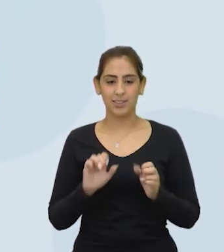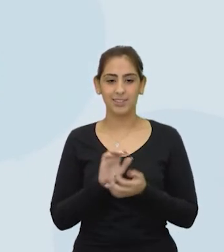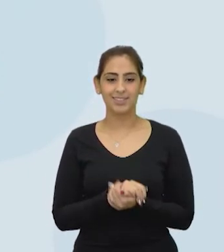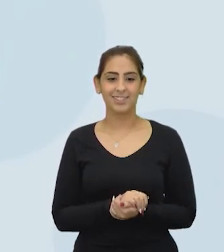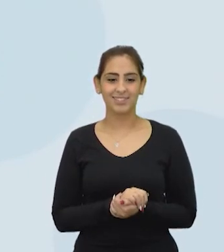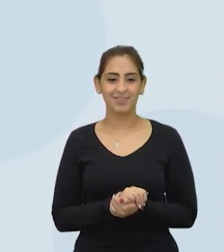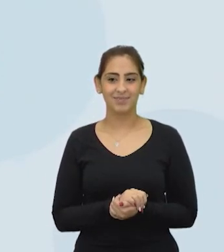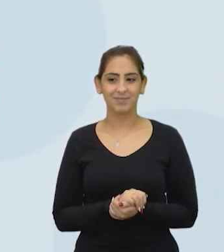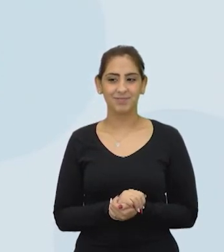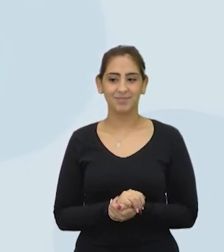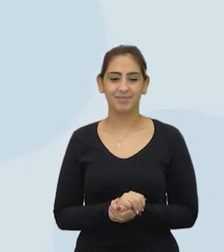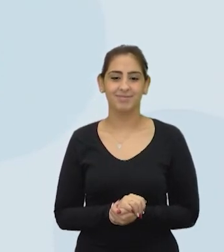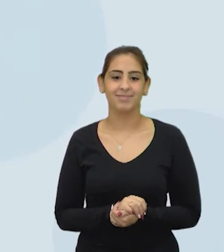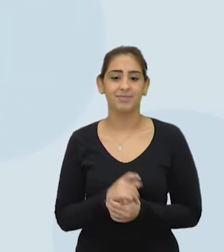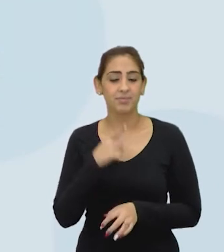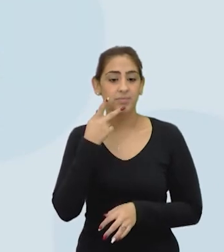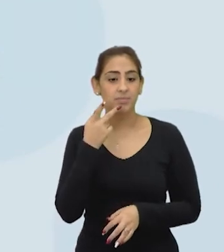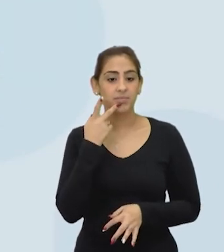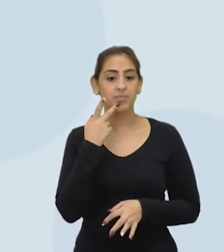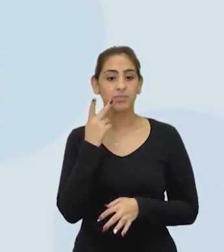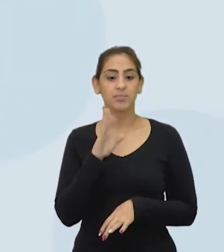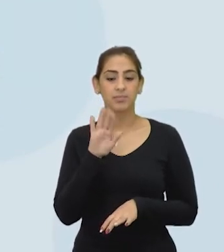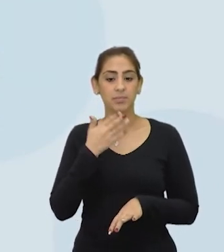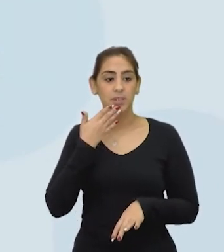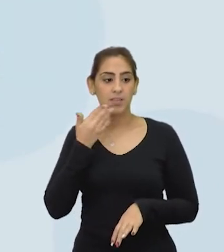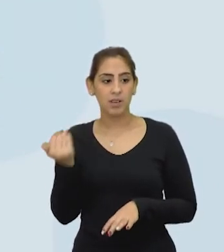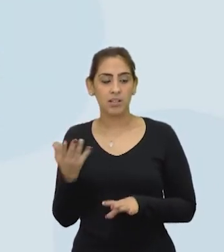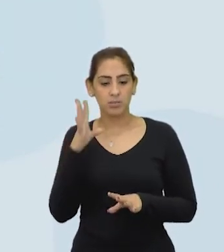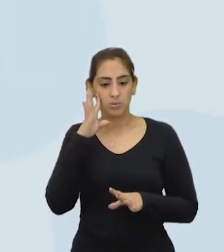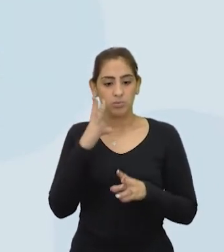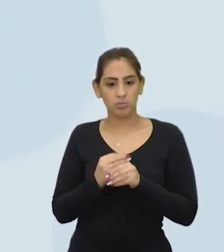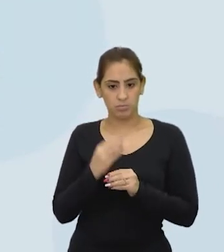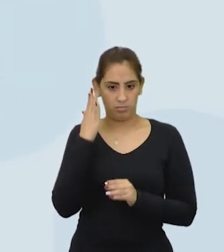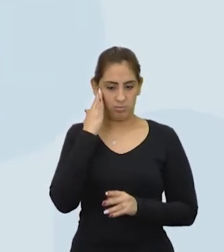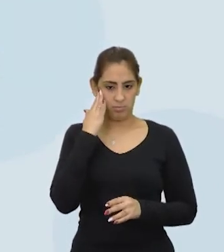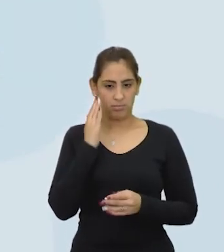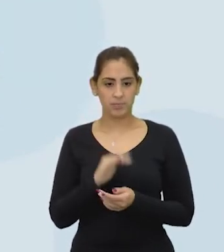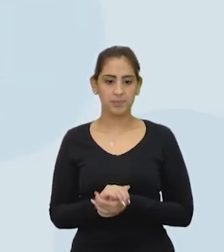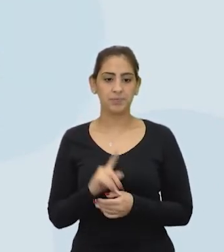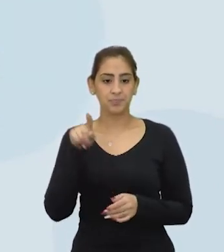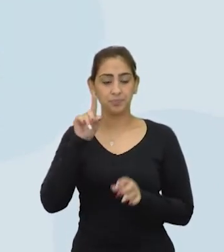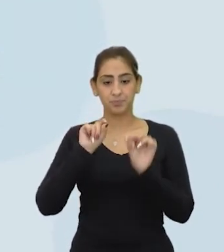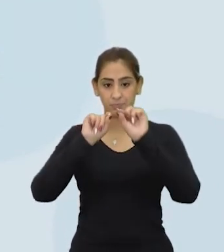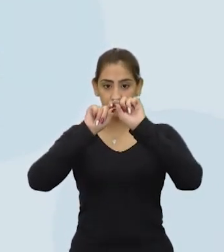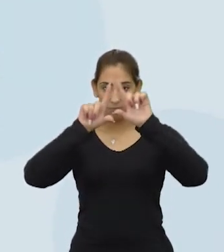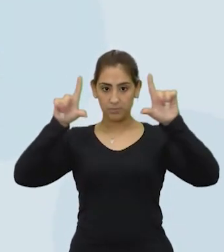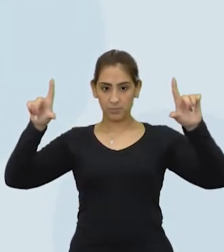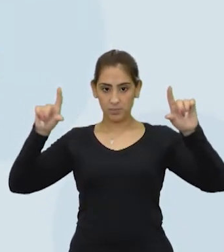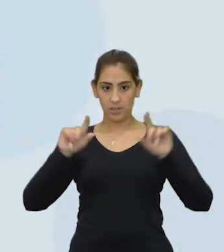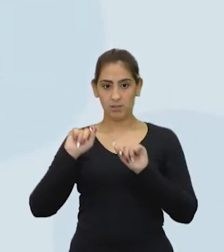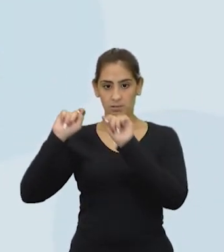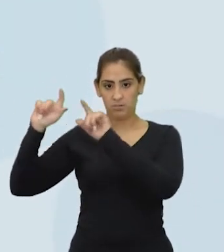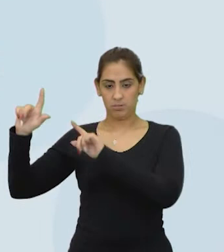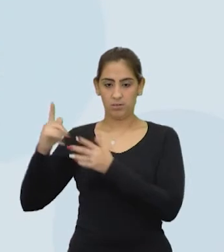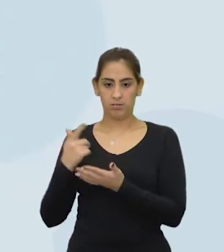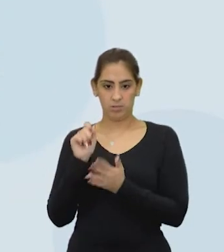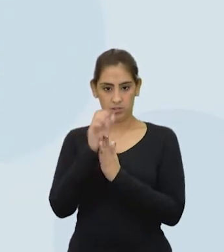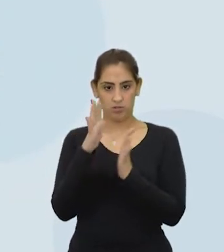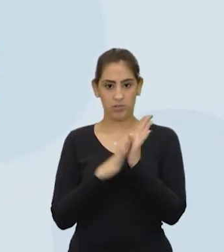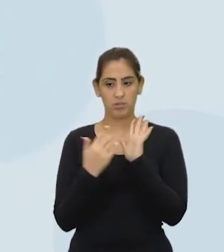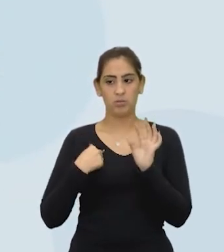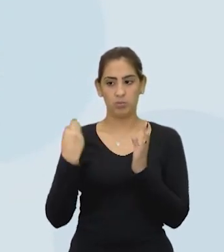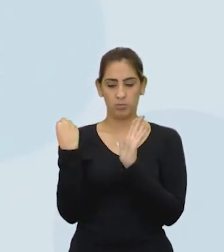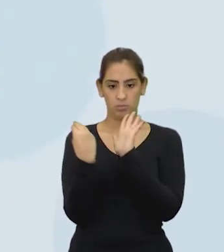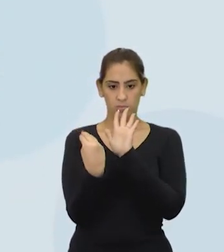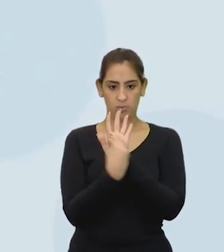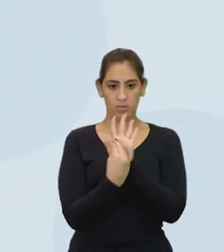porque senão vocês vão ficar só ouvindo e vai ser mais difícil de captar. Muito bem, ó. O enunciado da atividade eu coloquei porque é em cima desse enunciado que a